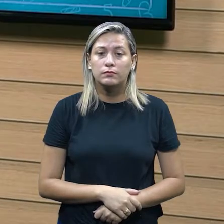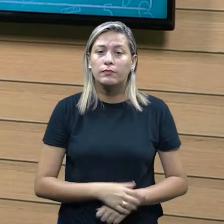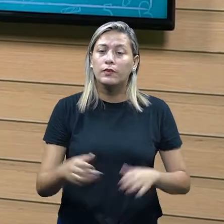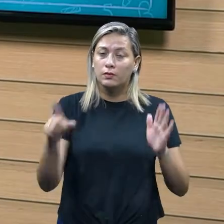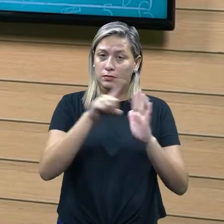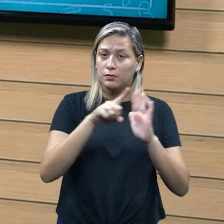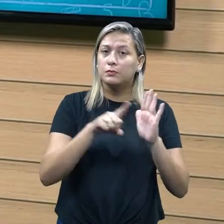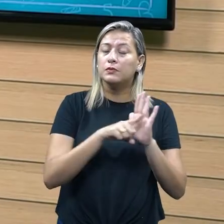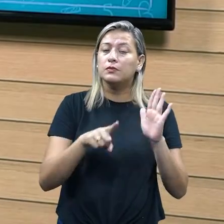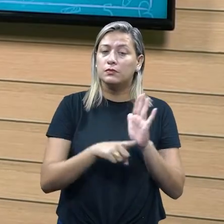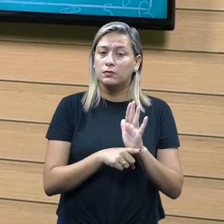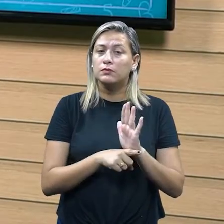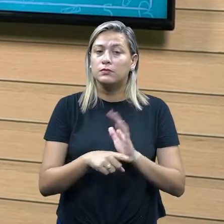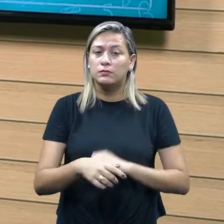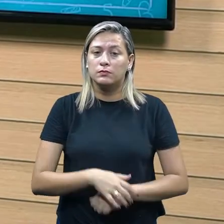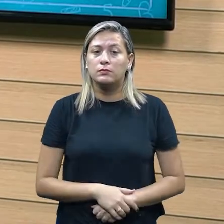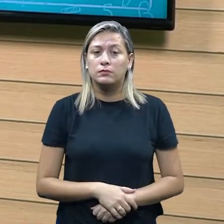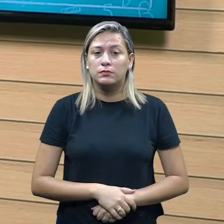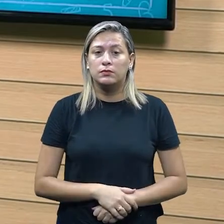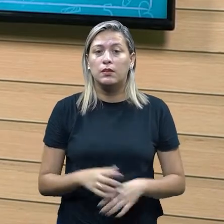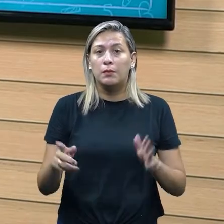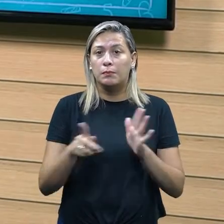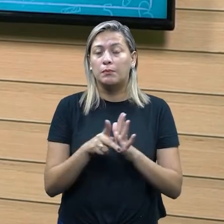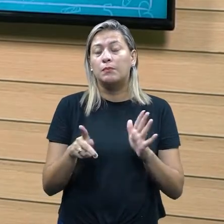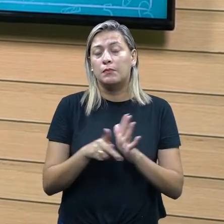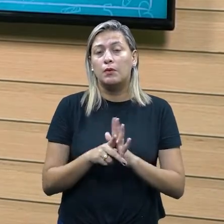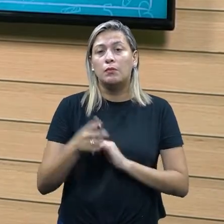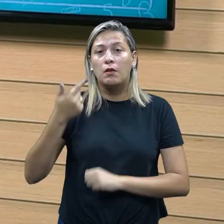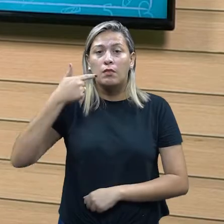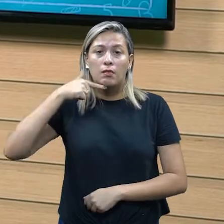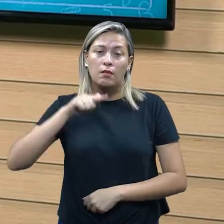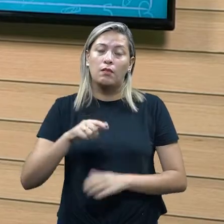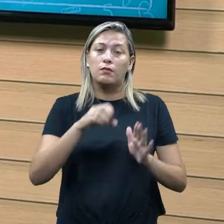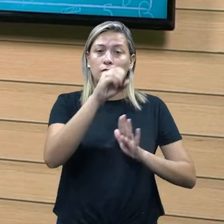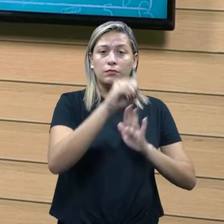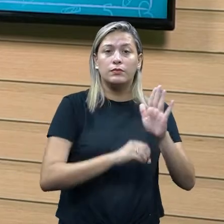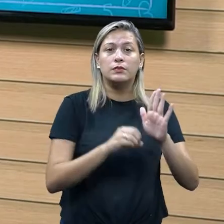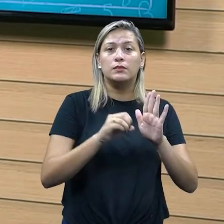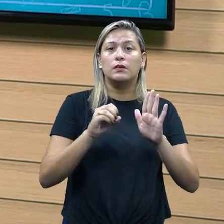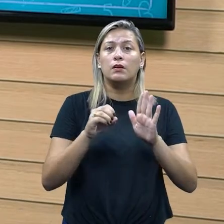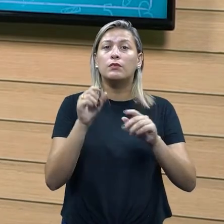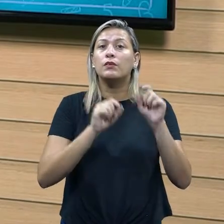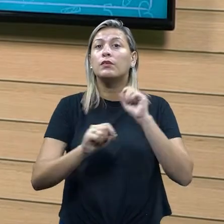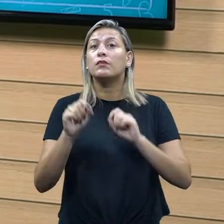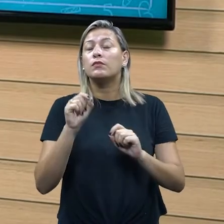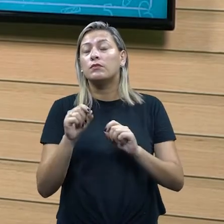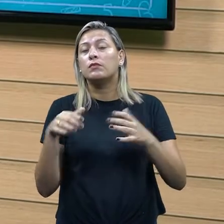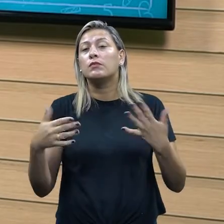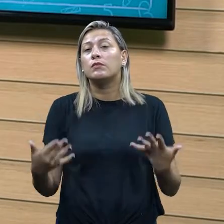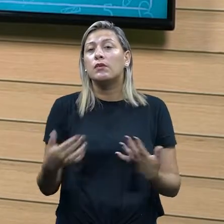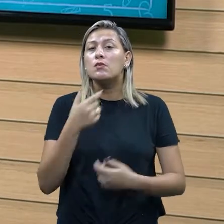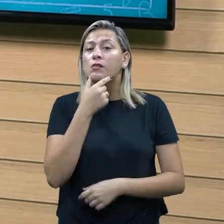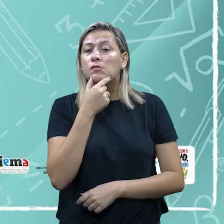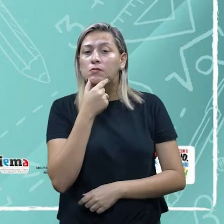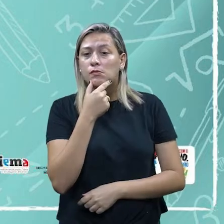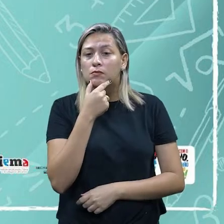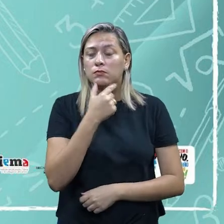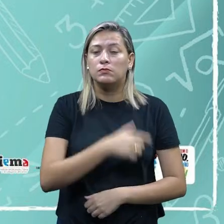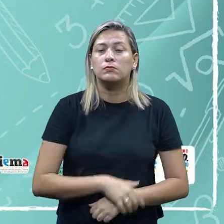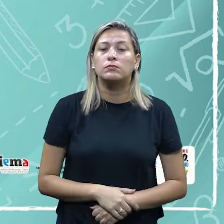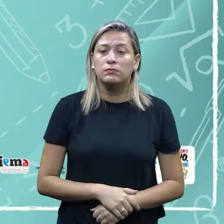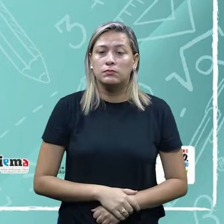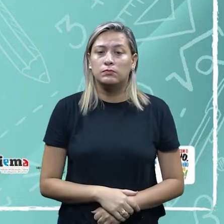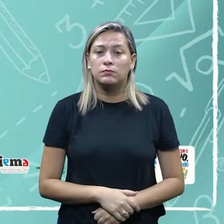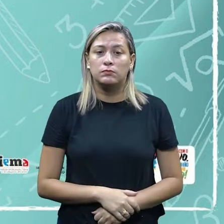foi desenvolvido na língua oficial, que é a inglesa, né? Então, normalmente as funcionalidades vão ser apresentadas na